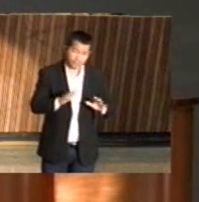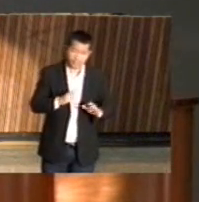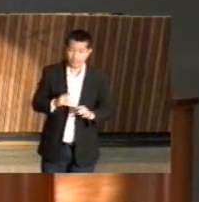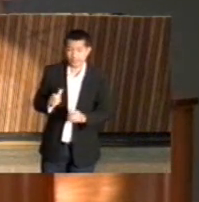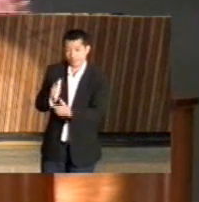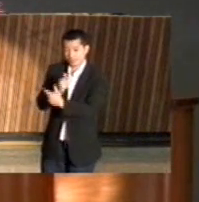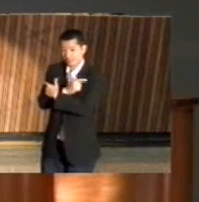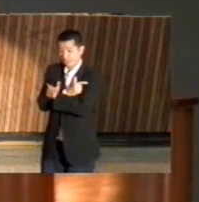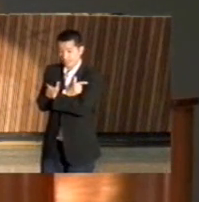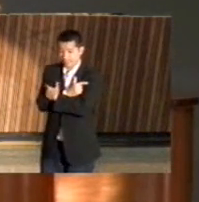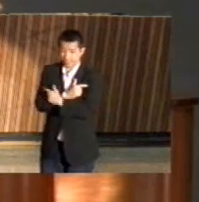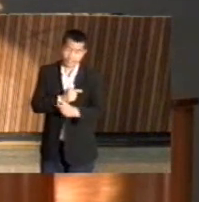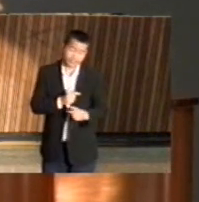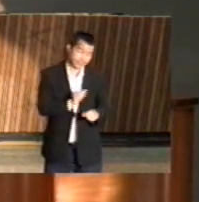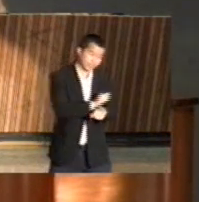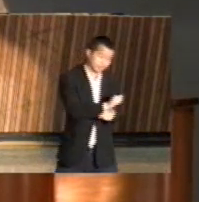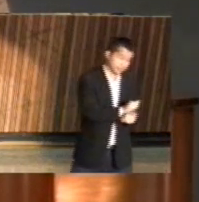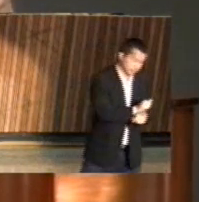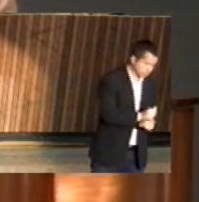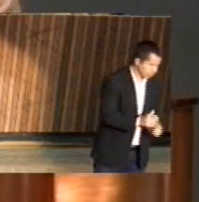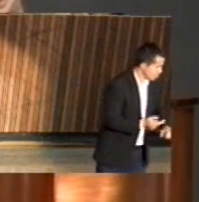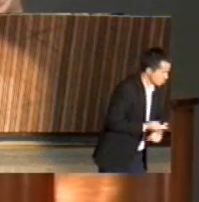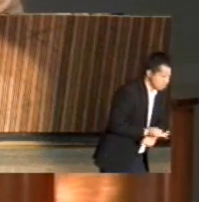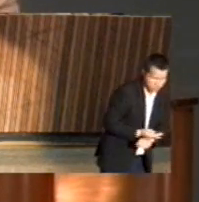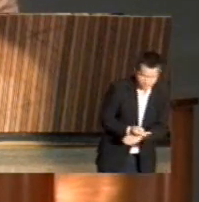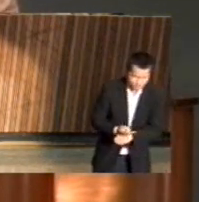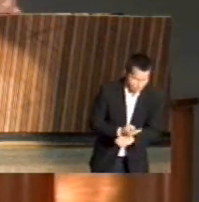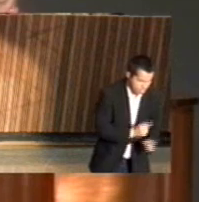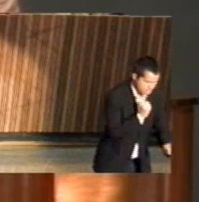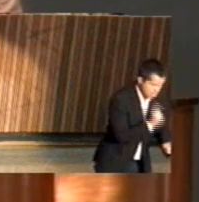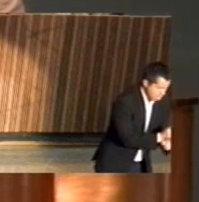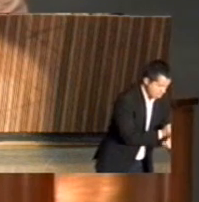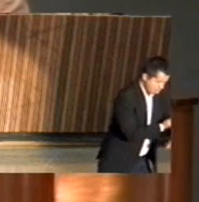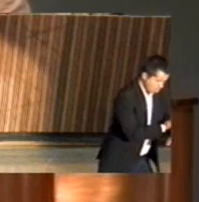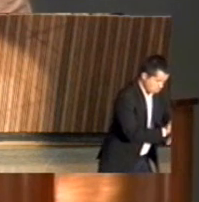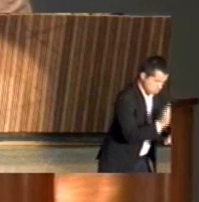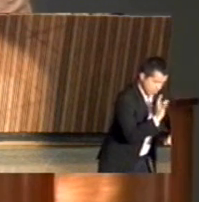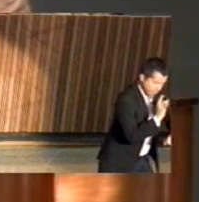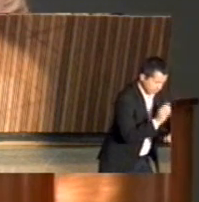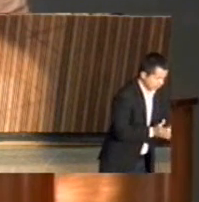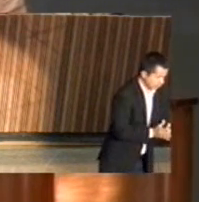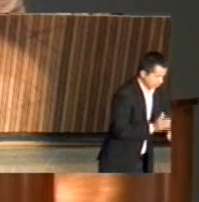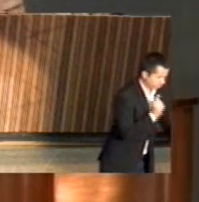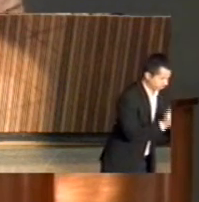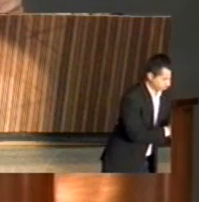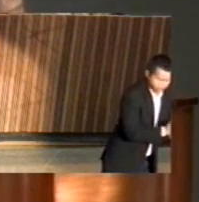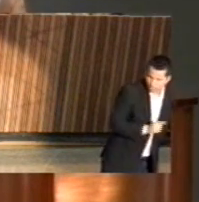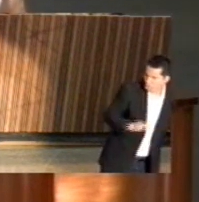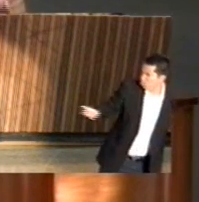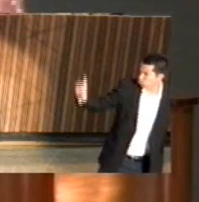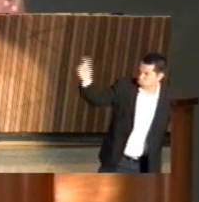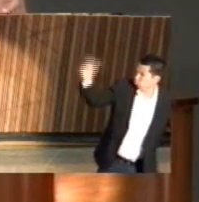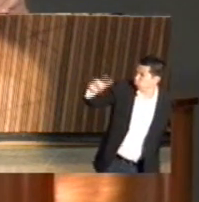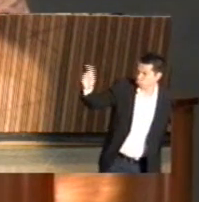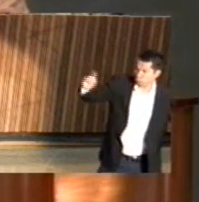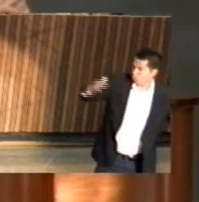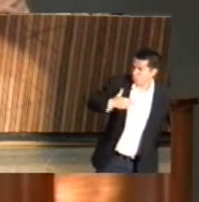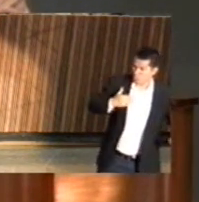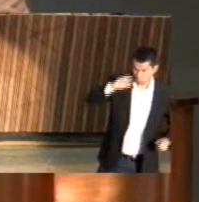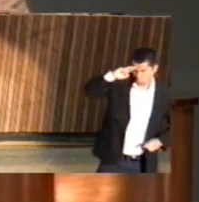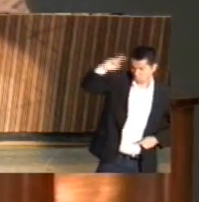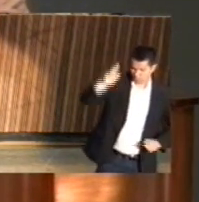ovelhas do seu patrão. Ora e vez os empregados se desentendiam e as coisas ficavam